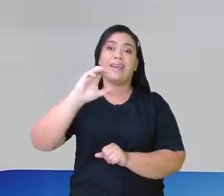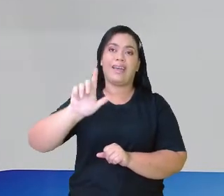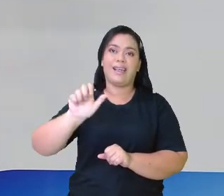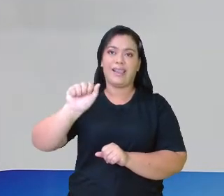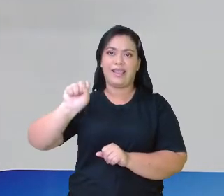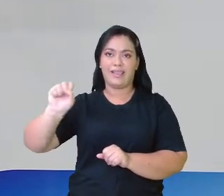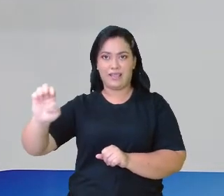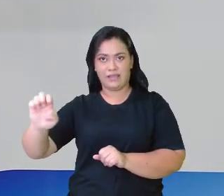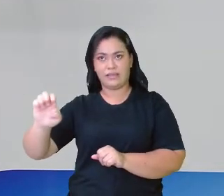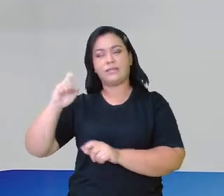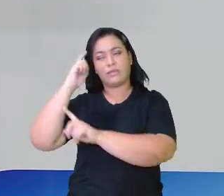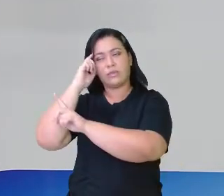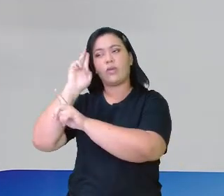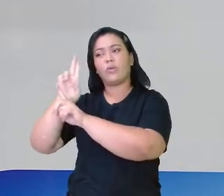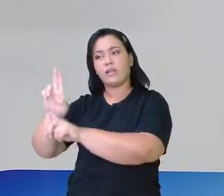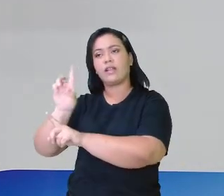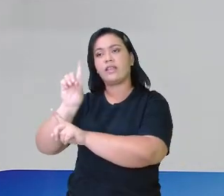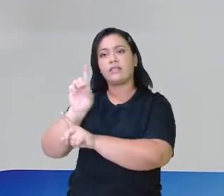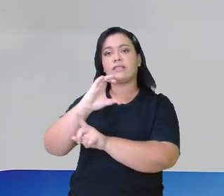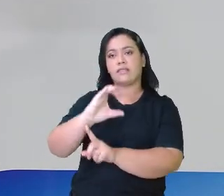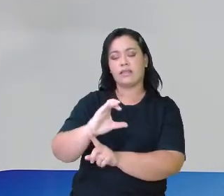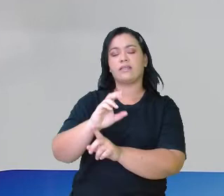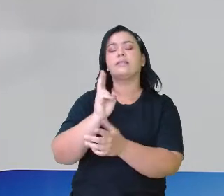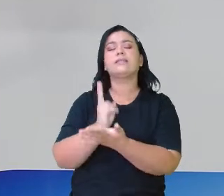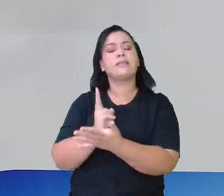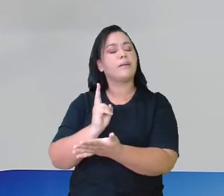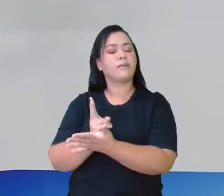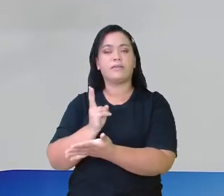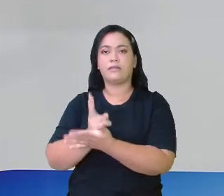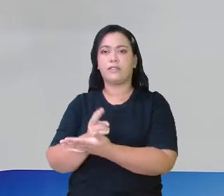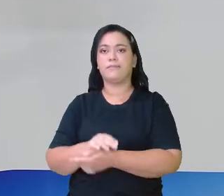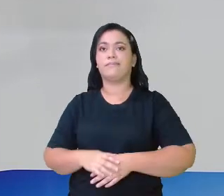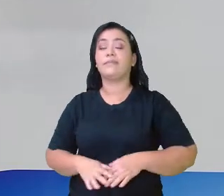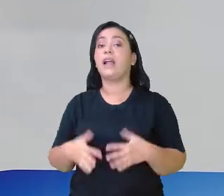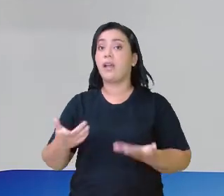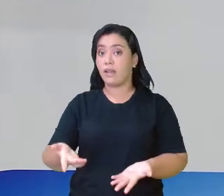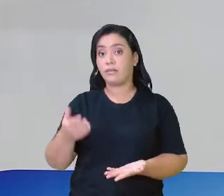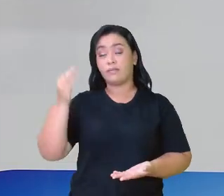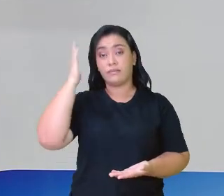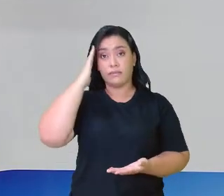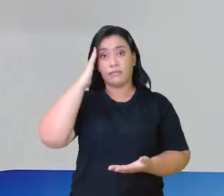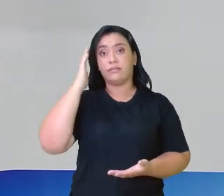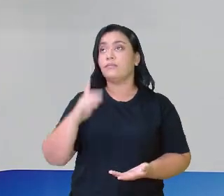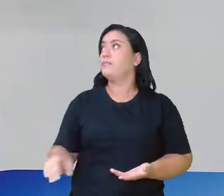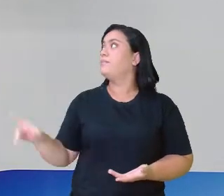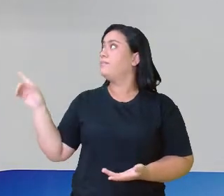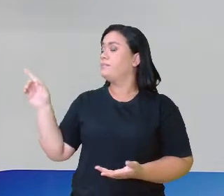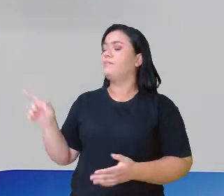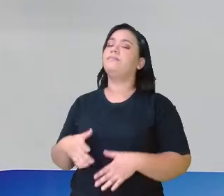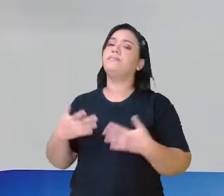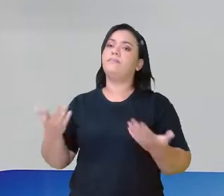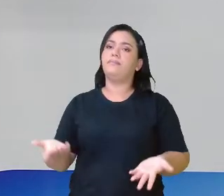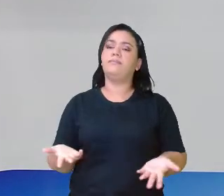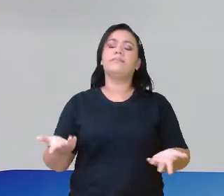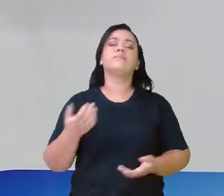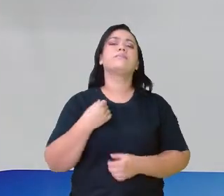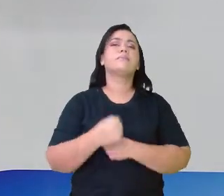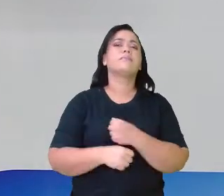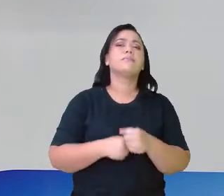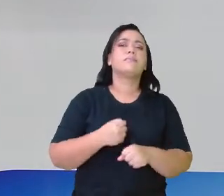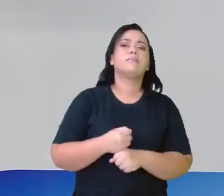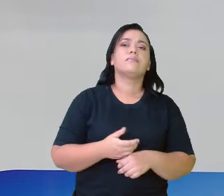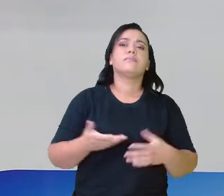classes. Compreendido, lembrado aí do quadro valor de lugar, nós vamos colocar o ano e